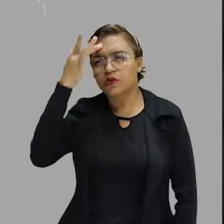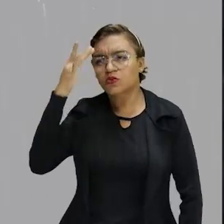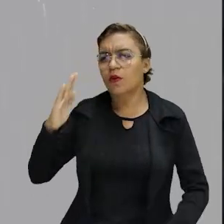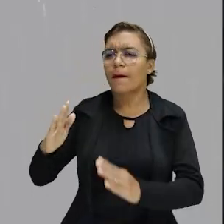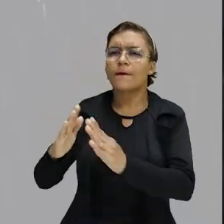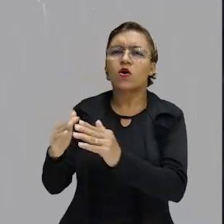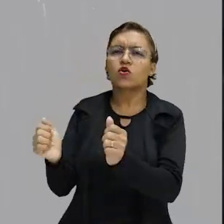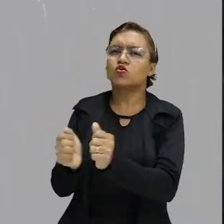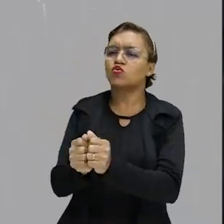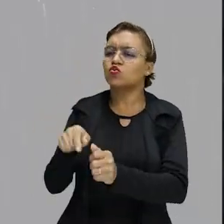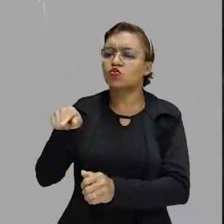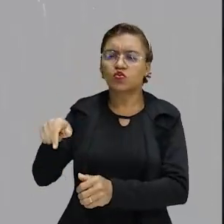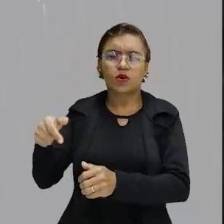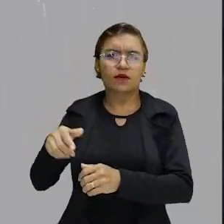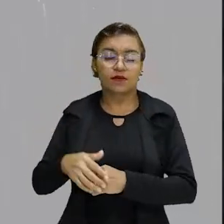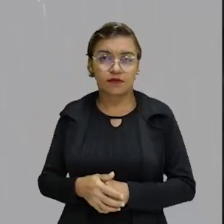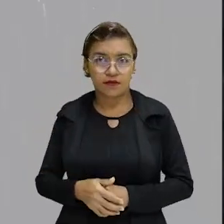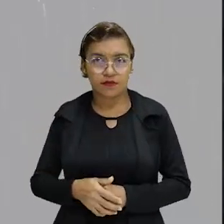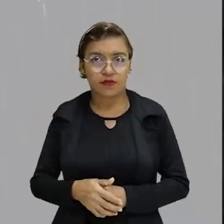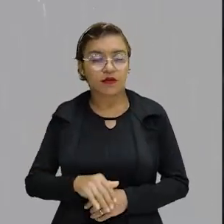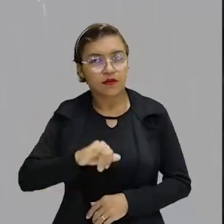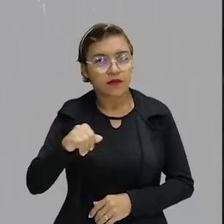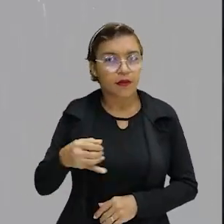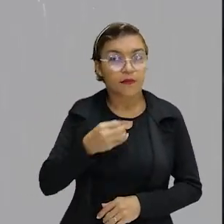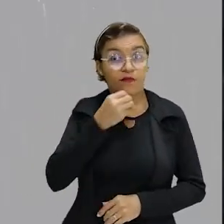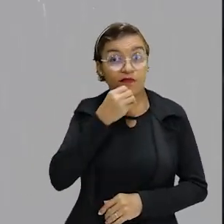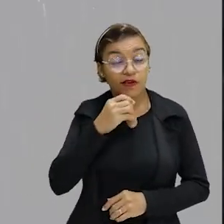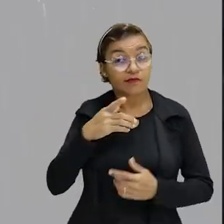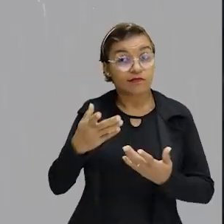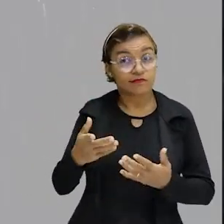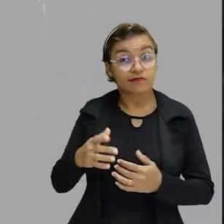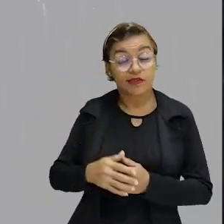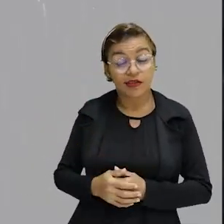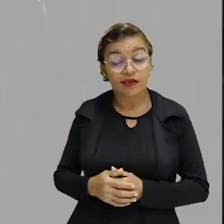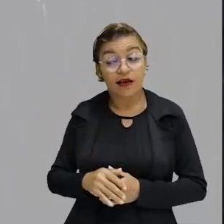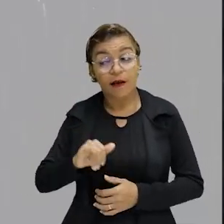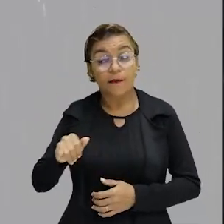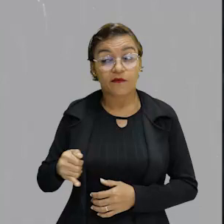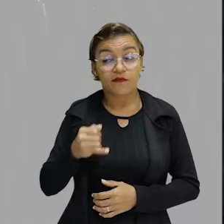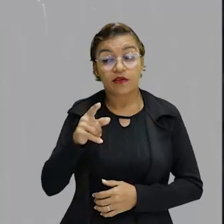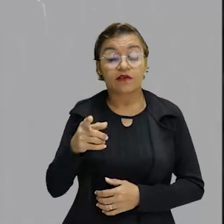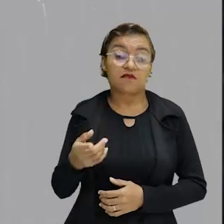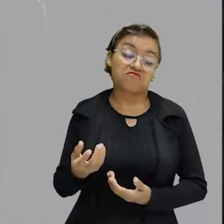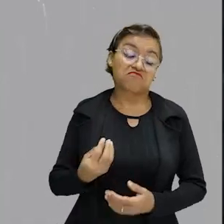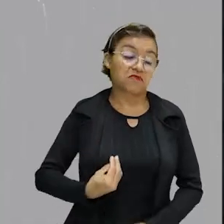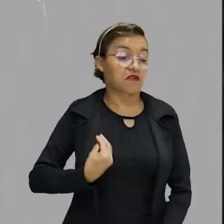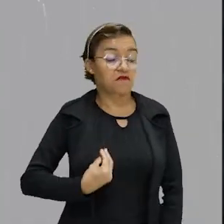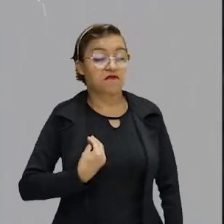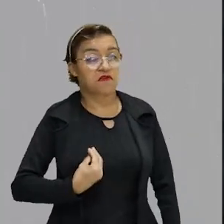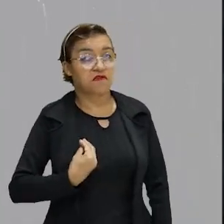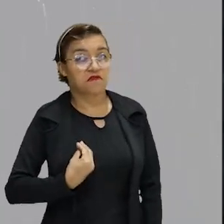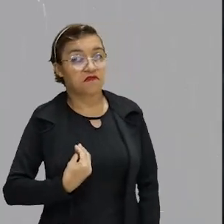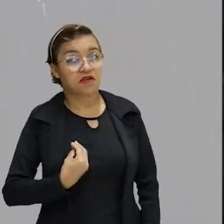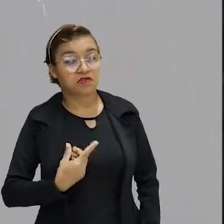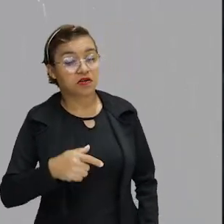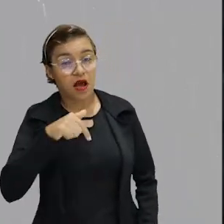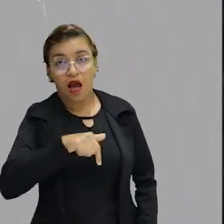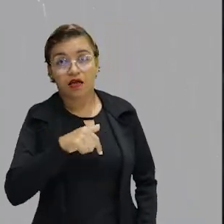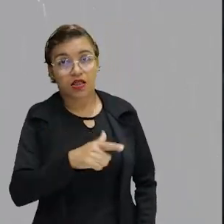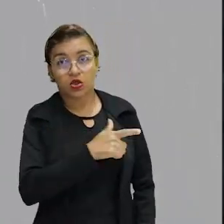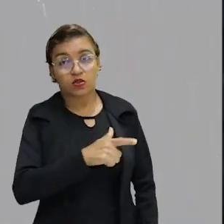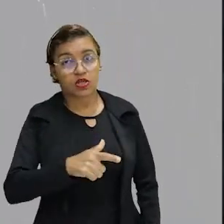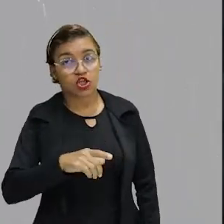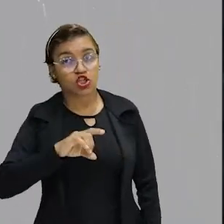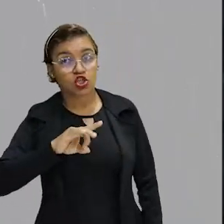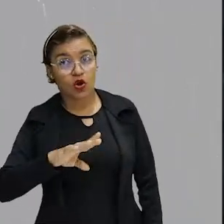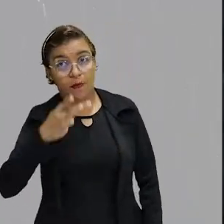passar de graça, não, né? Ele aproveita e dá lá a cutucada dele assim, olha, vivente aqui a gente não tem nenhum, não, mas sobrevivente, aqui a